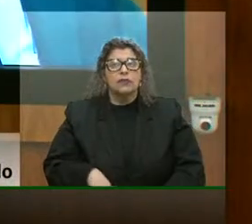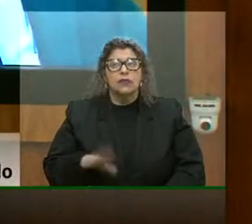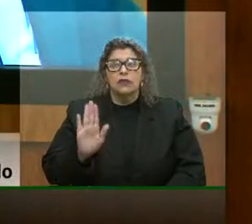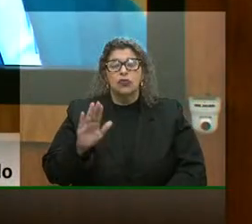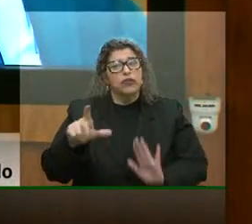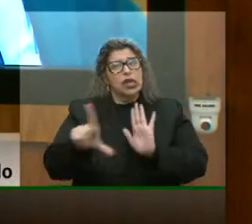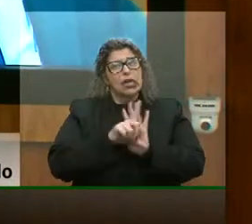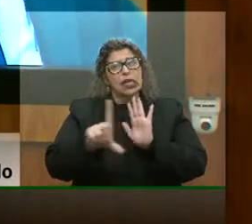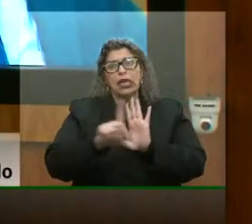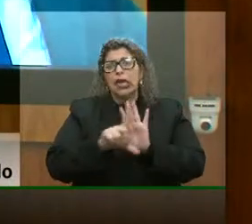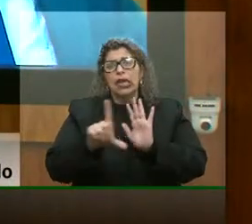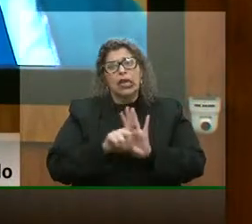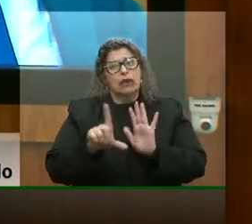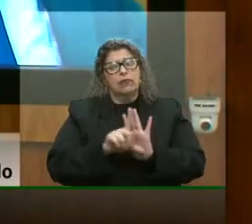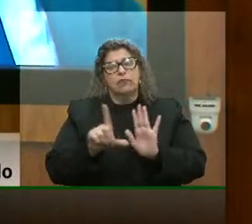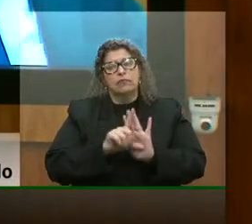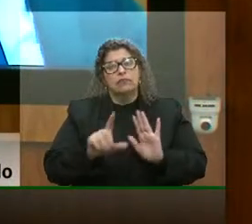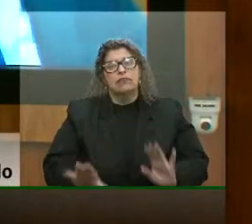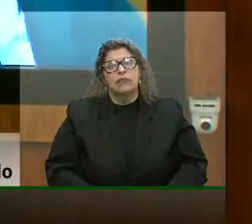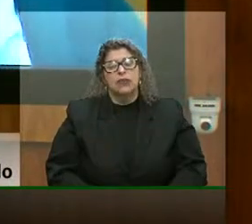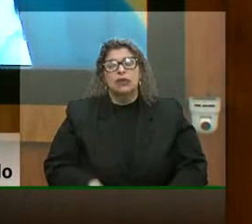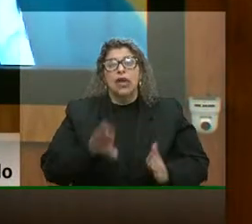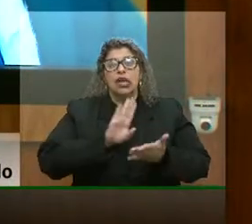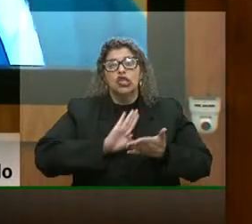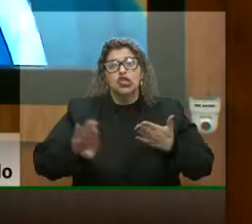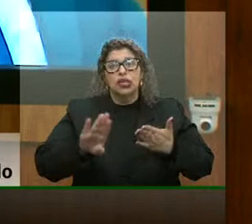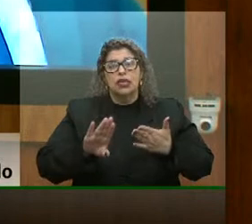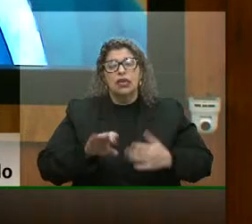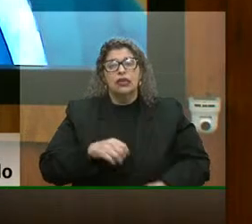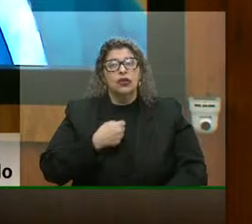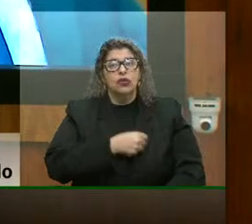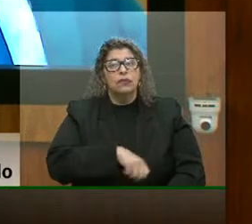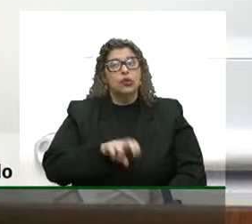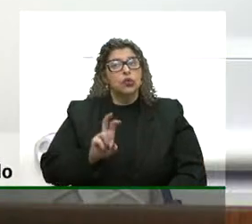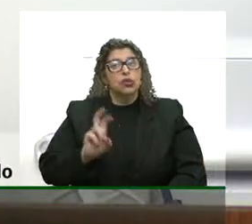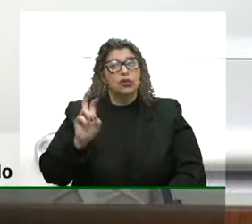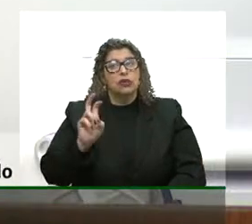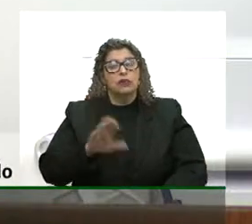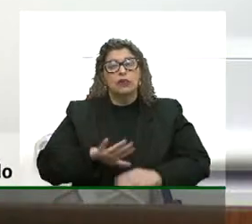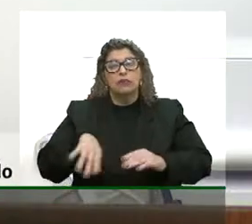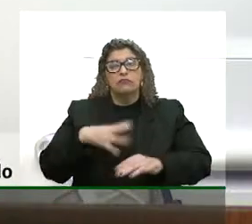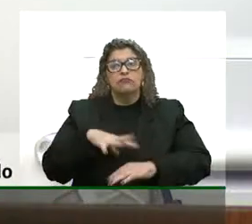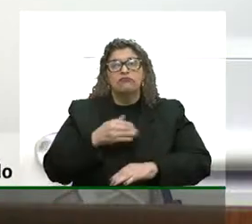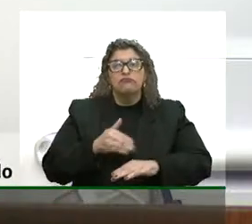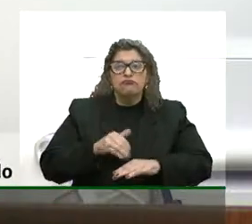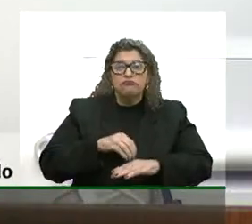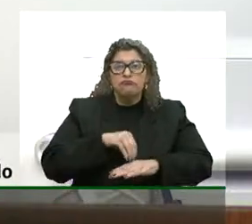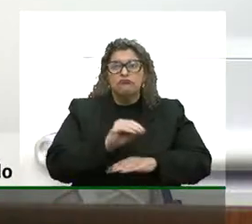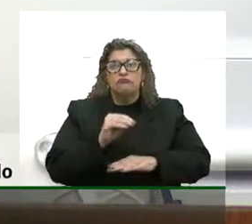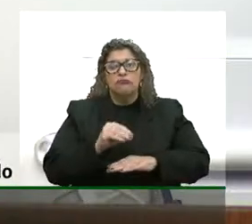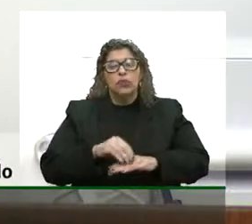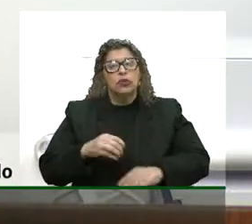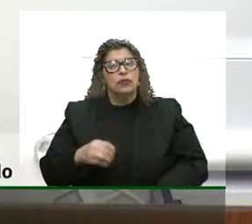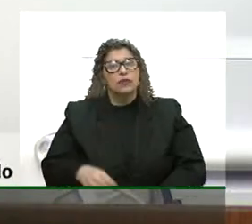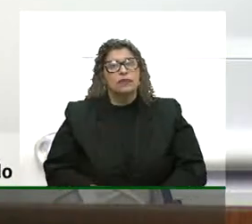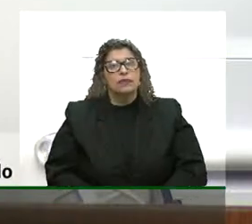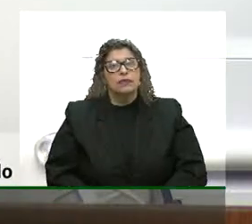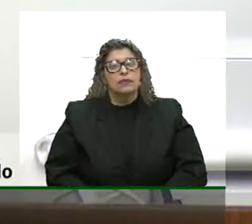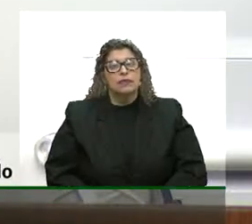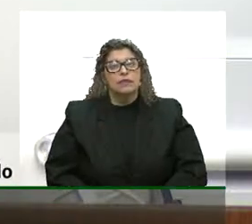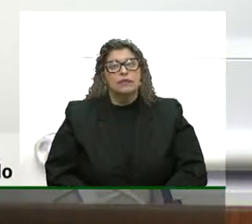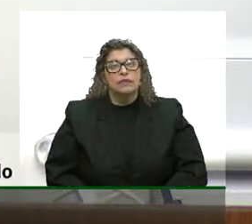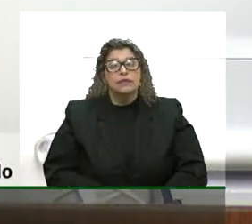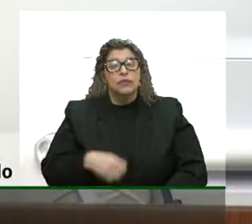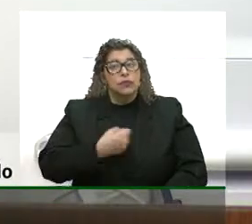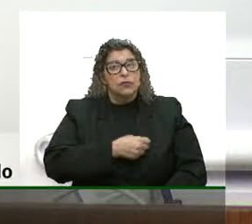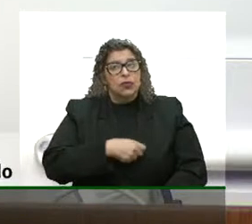na lei. Fica retirada a emenda número 5. Estamos no encaminhamento da emenda de